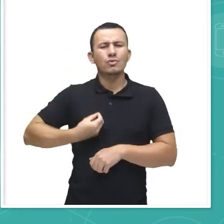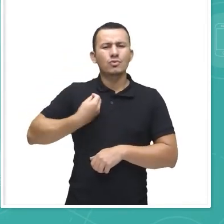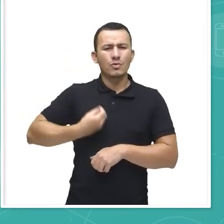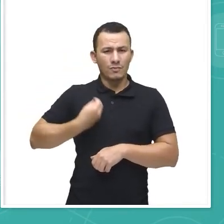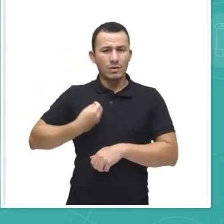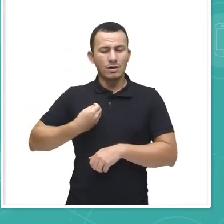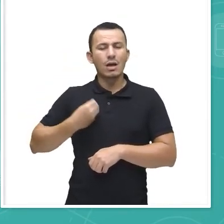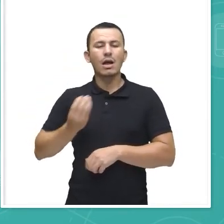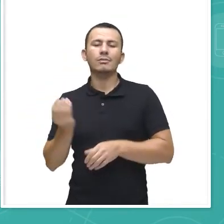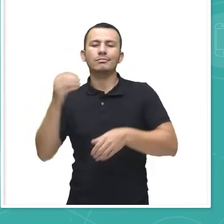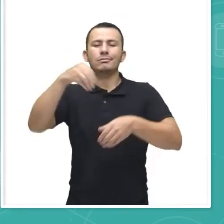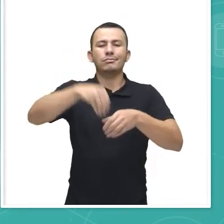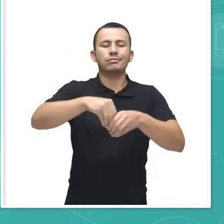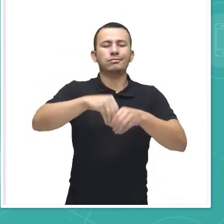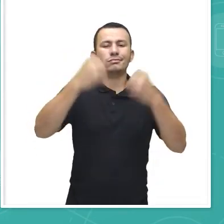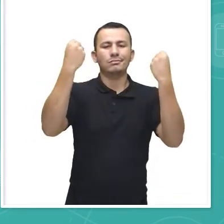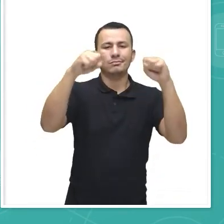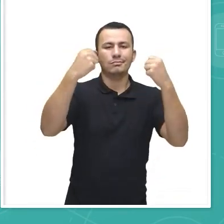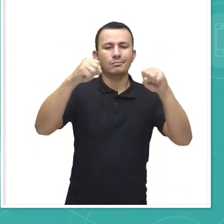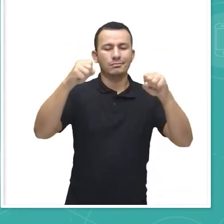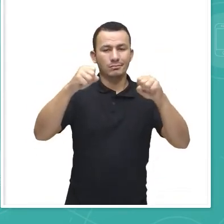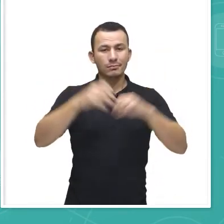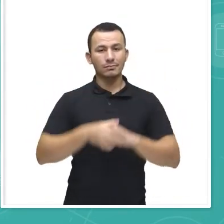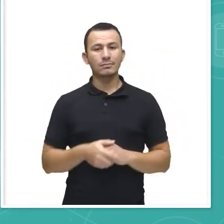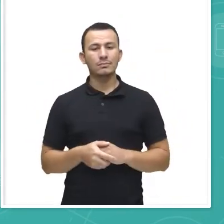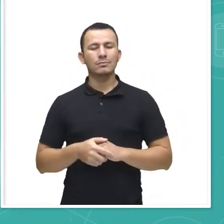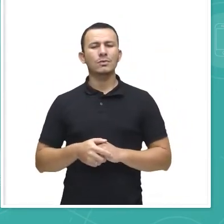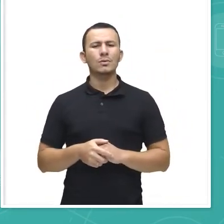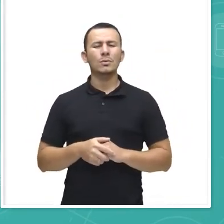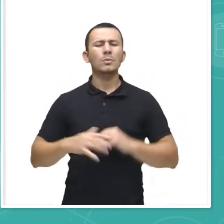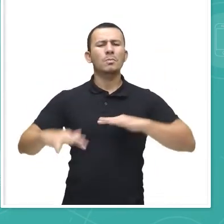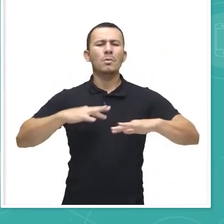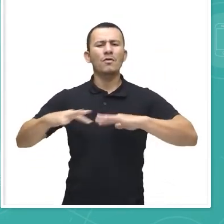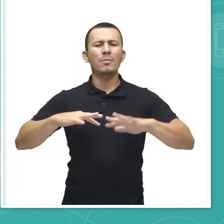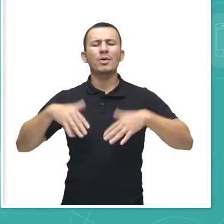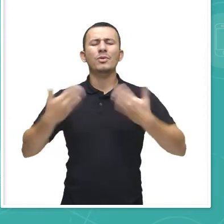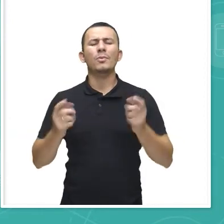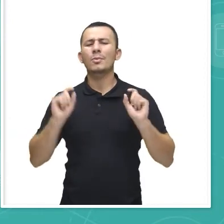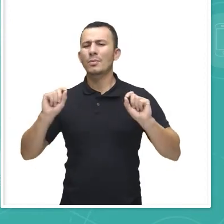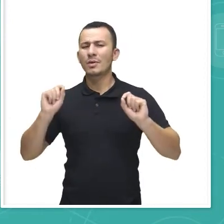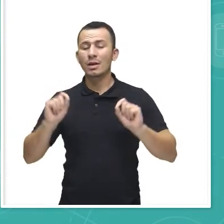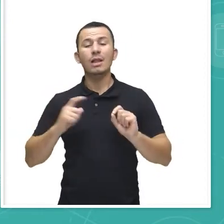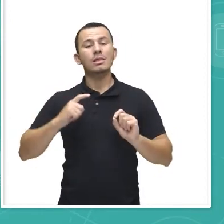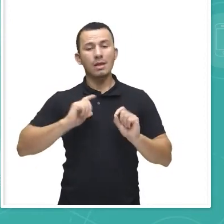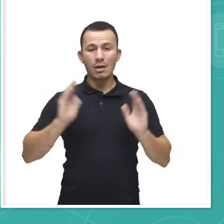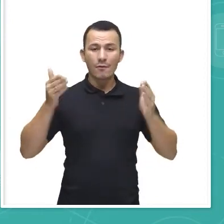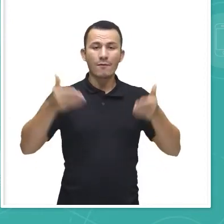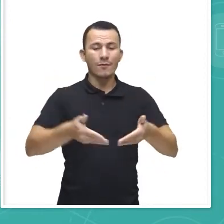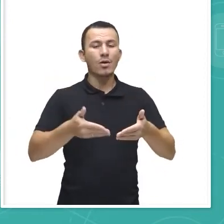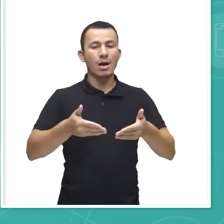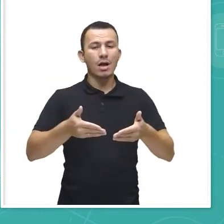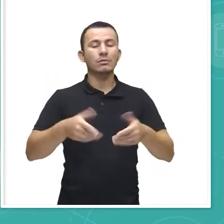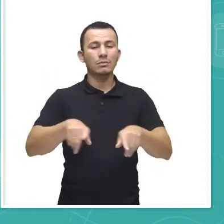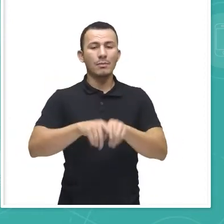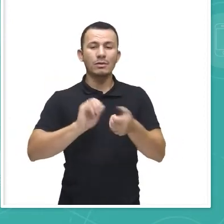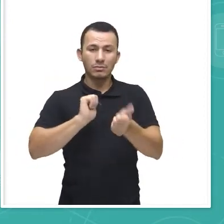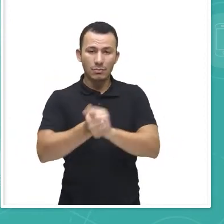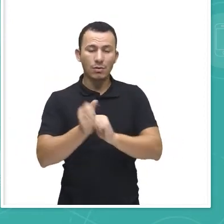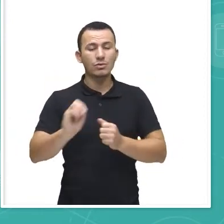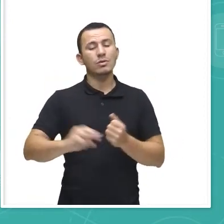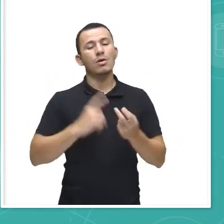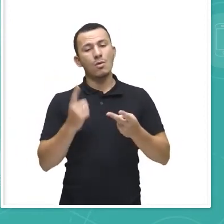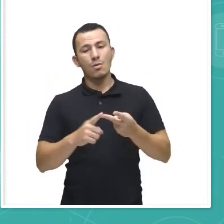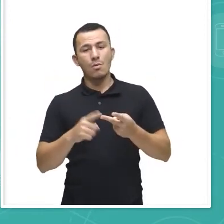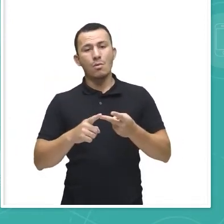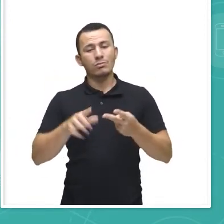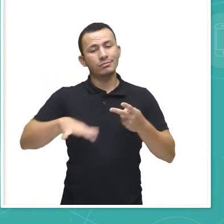academia. Então, ginástica funcional trabalha gestos específicos de esportes ou do cotidiano,